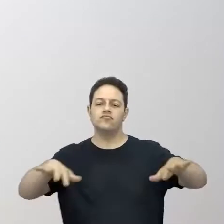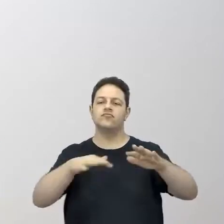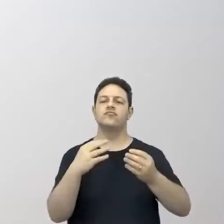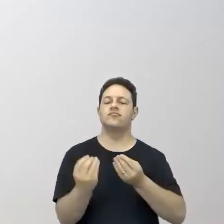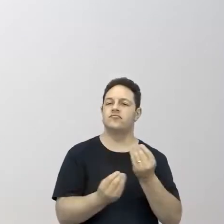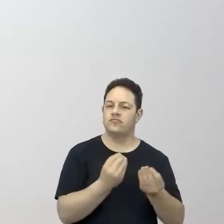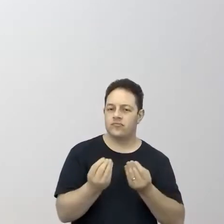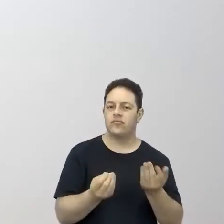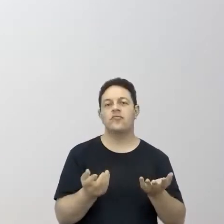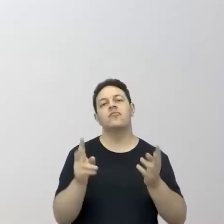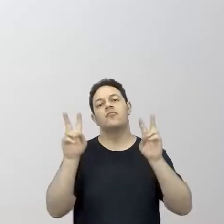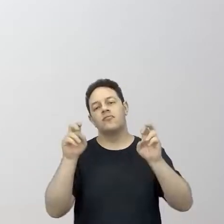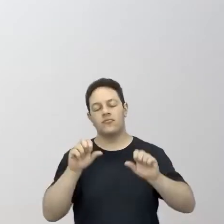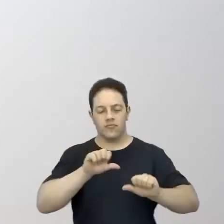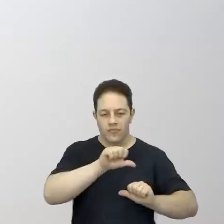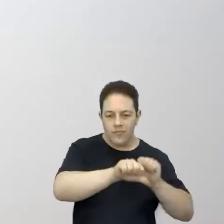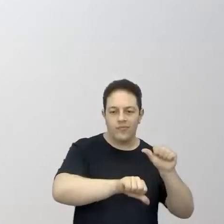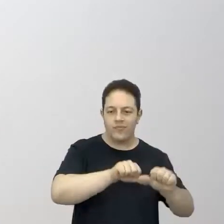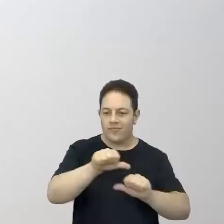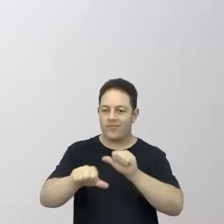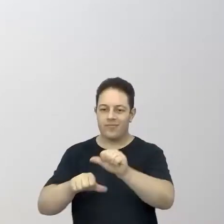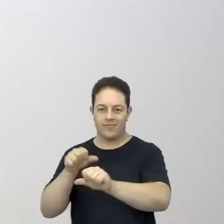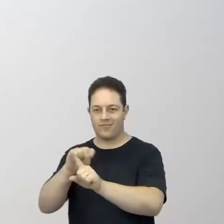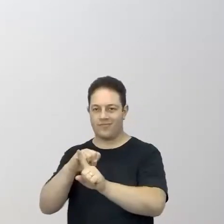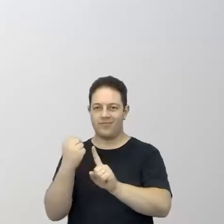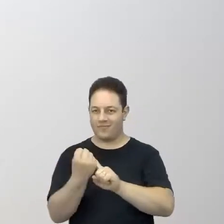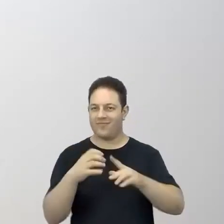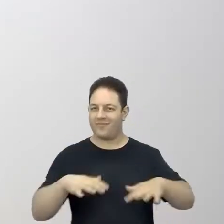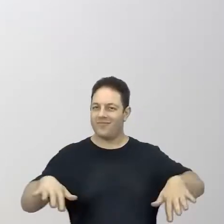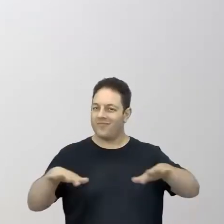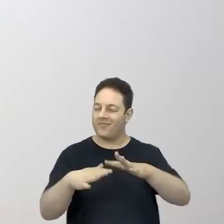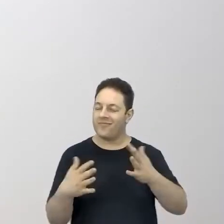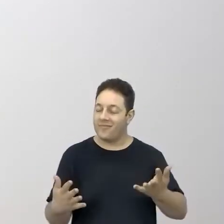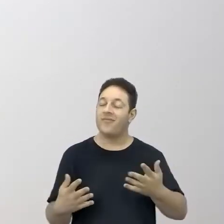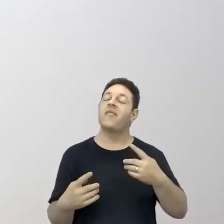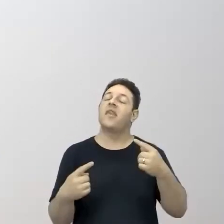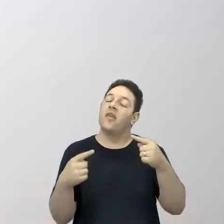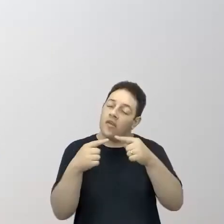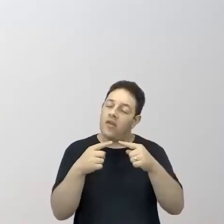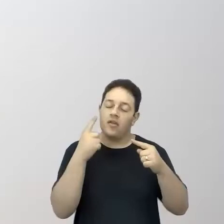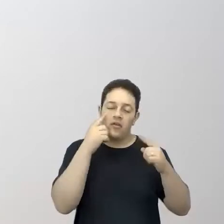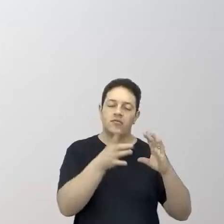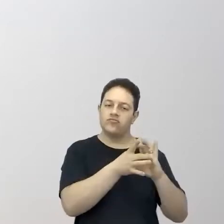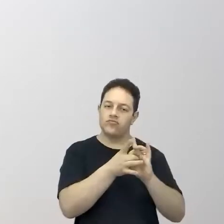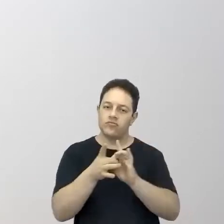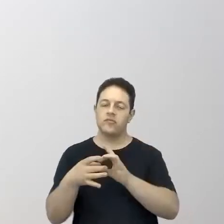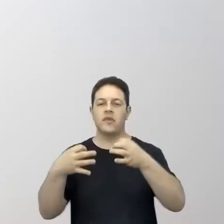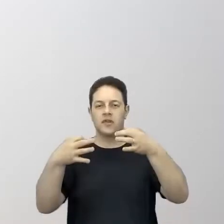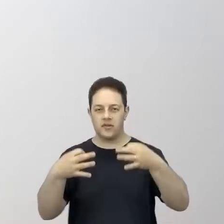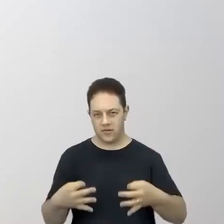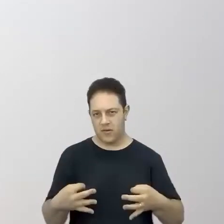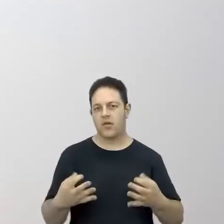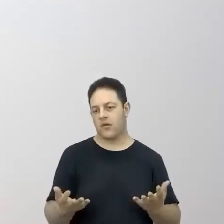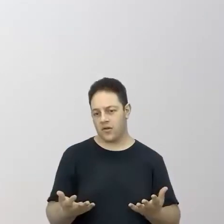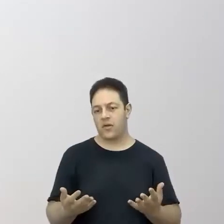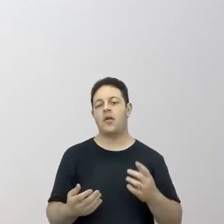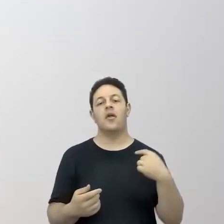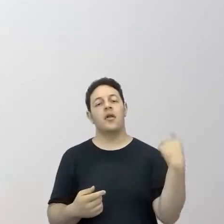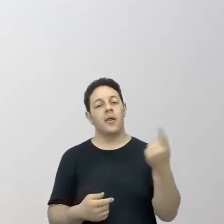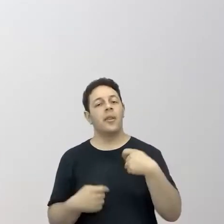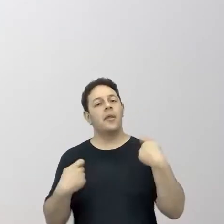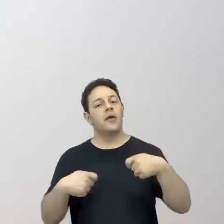da sociedade porque a ideia é de mudança social. Então, justamente para ser coerente com isso, a gente